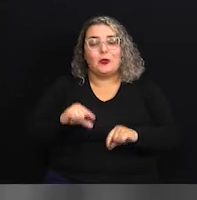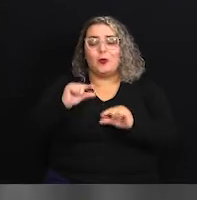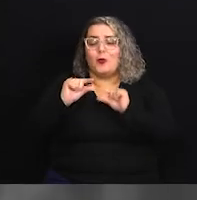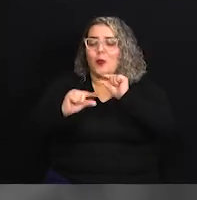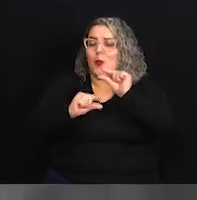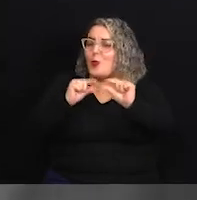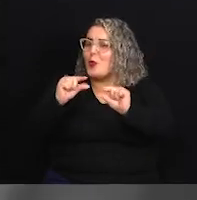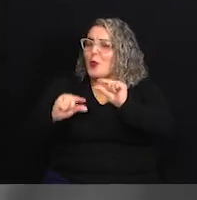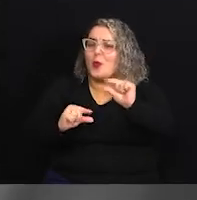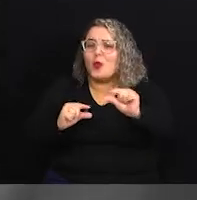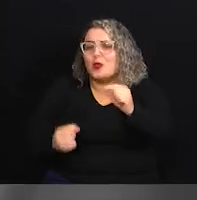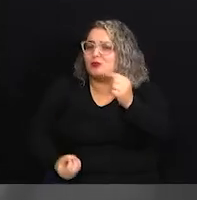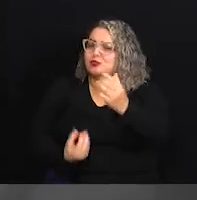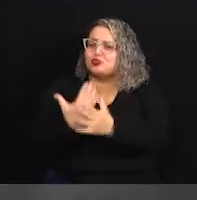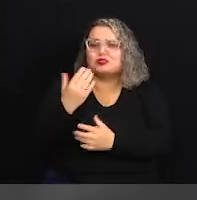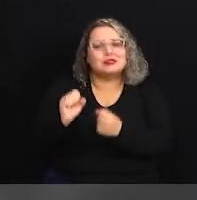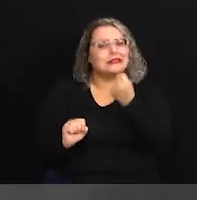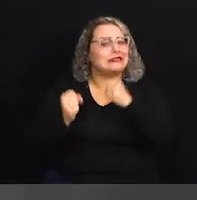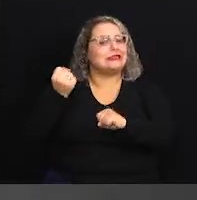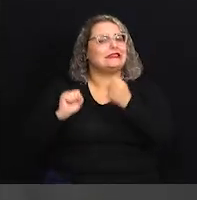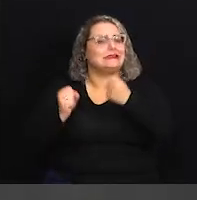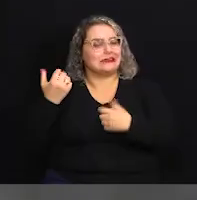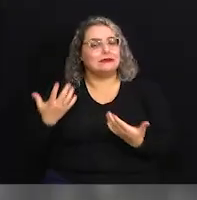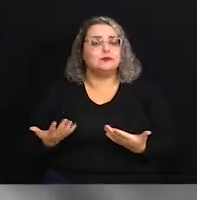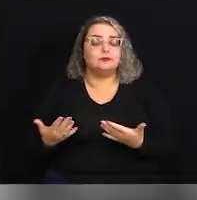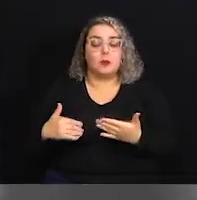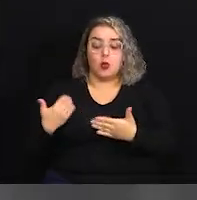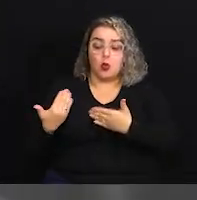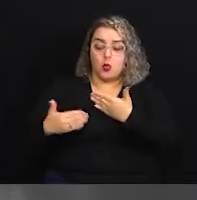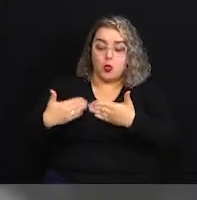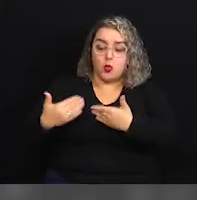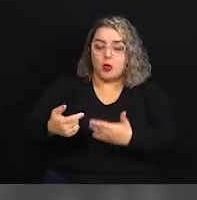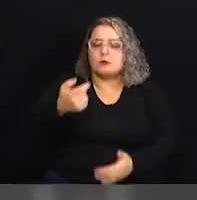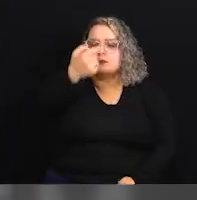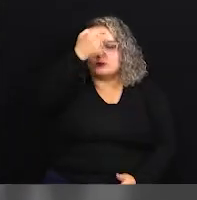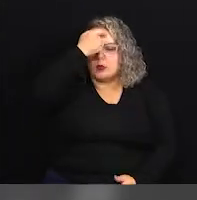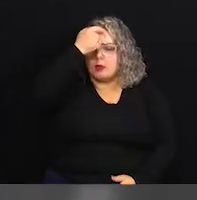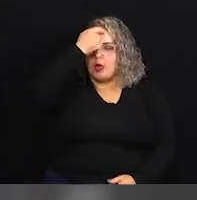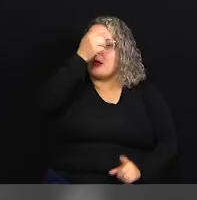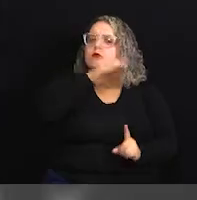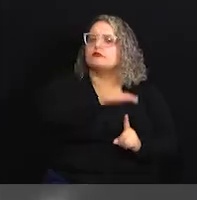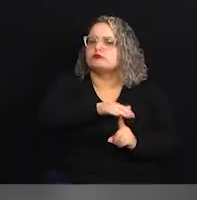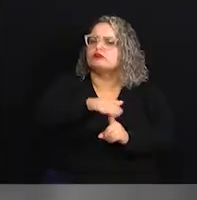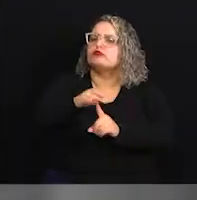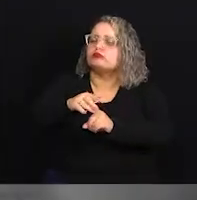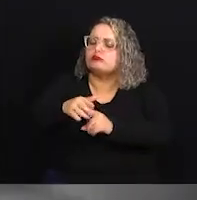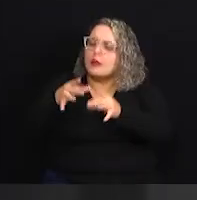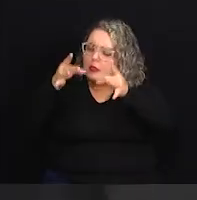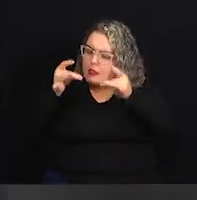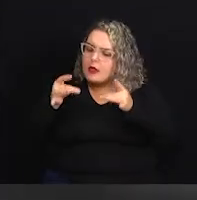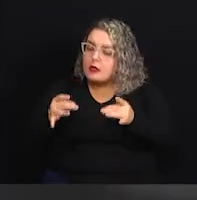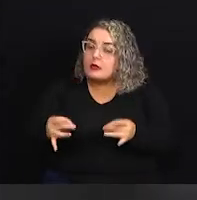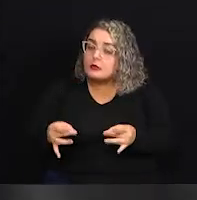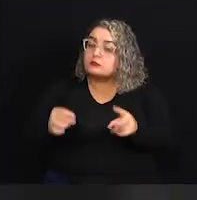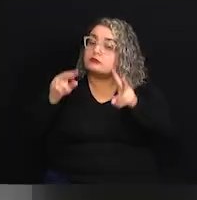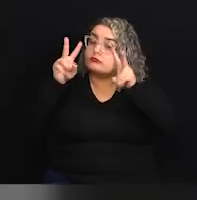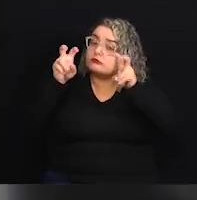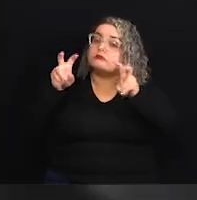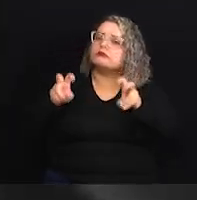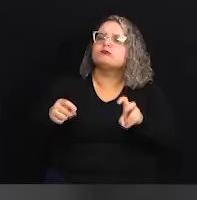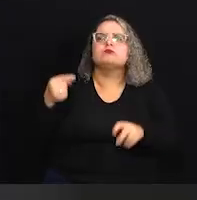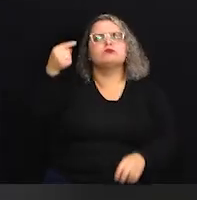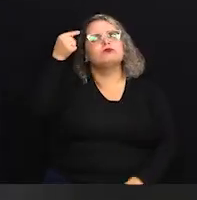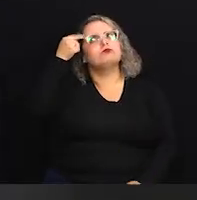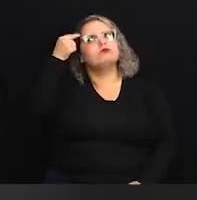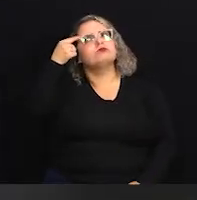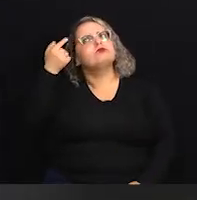produtos industrializados. Com o passar do tempo e a conscientização ambiental mais disseminada, a questão foi sendo